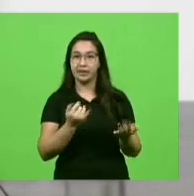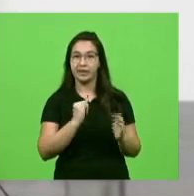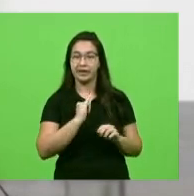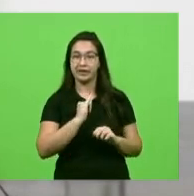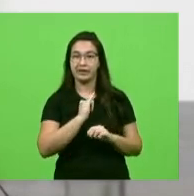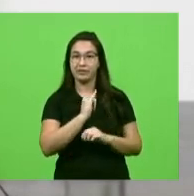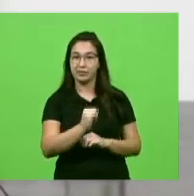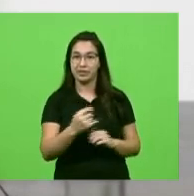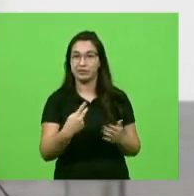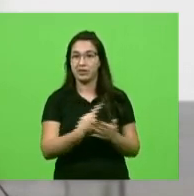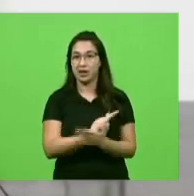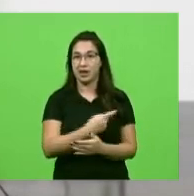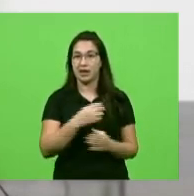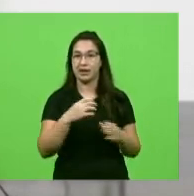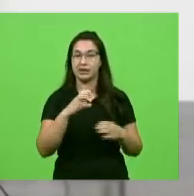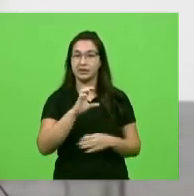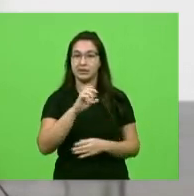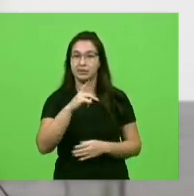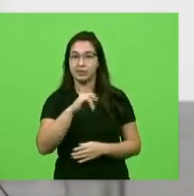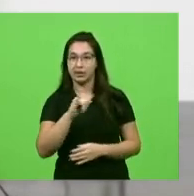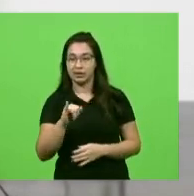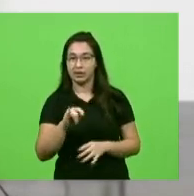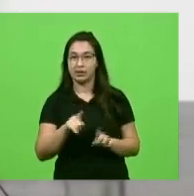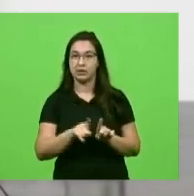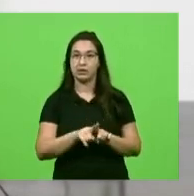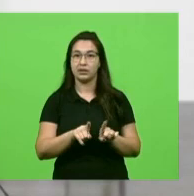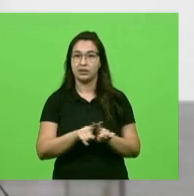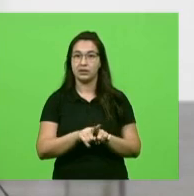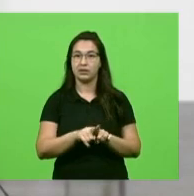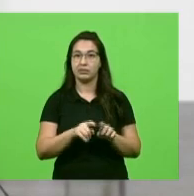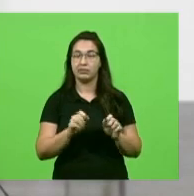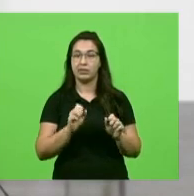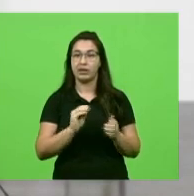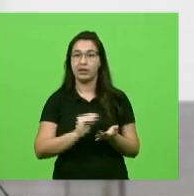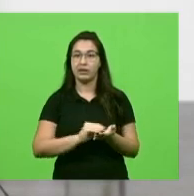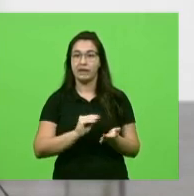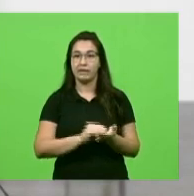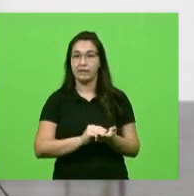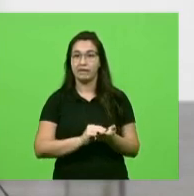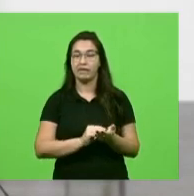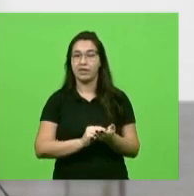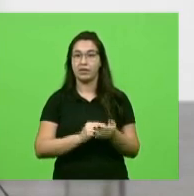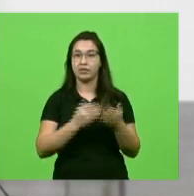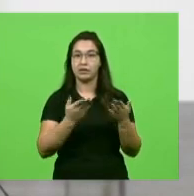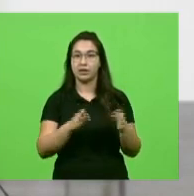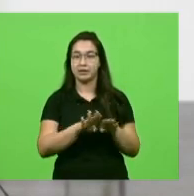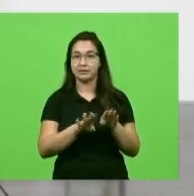CPI, e artigo 9, item 7, ausência de punição a subordinados, todos da Lei